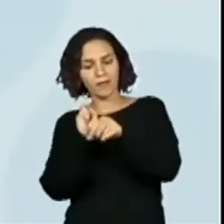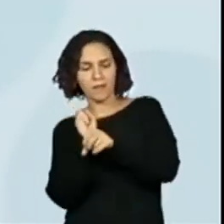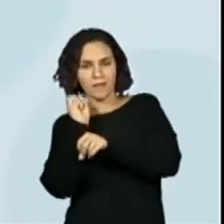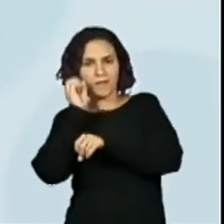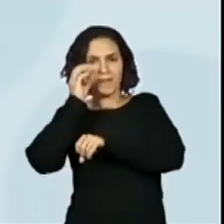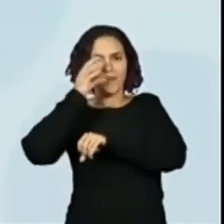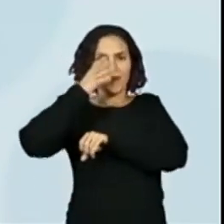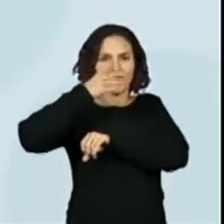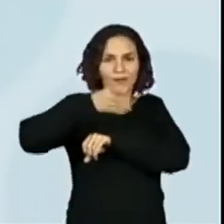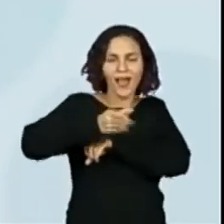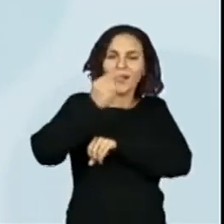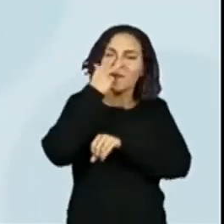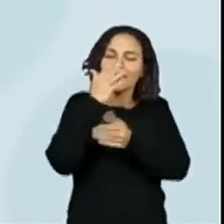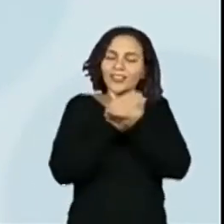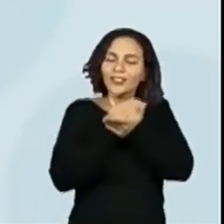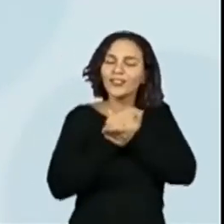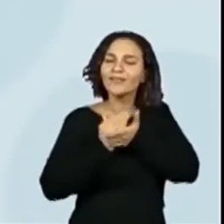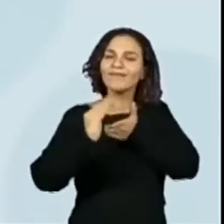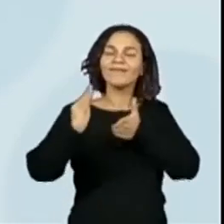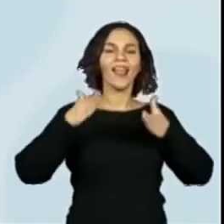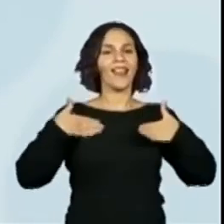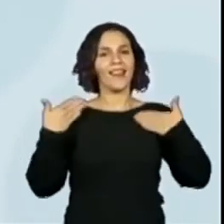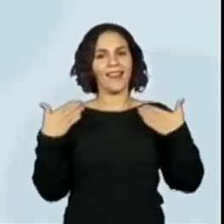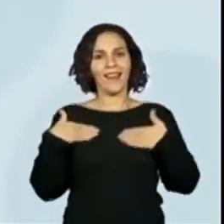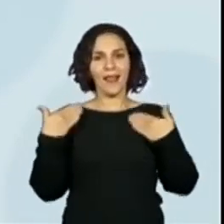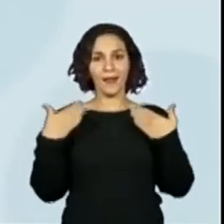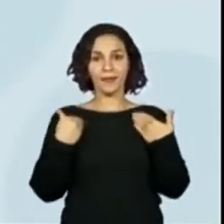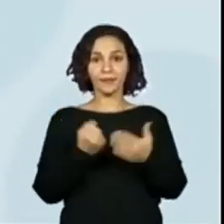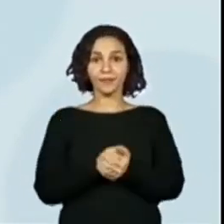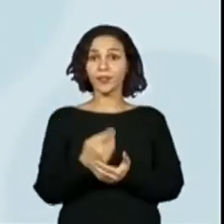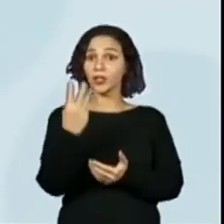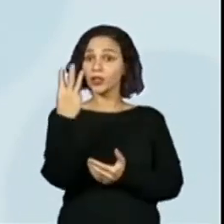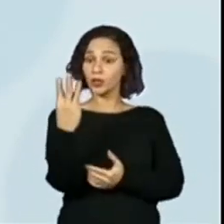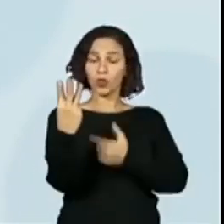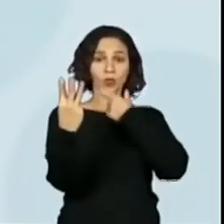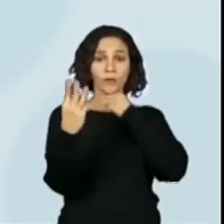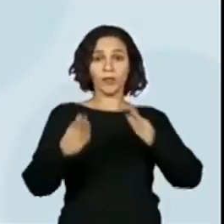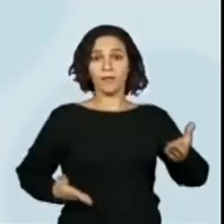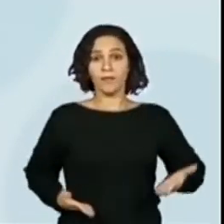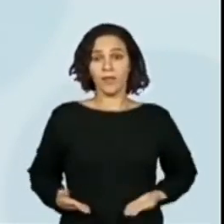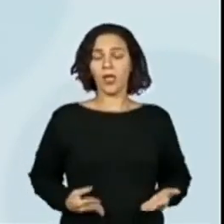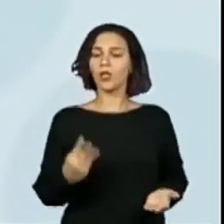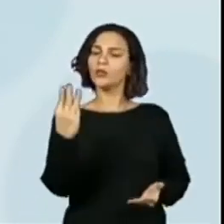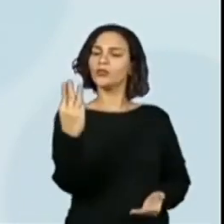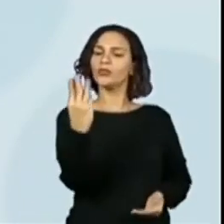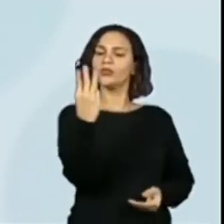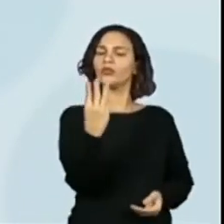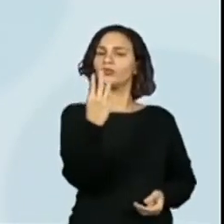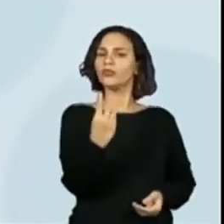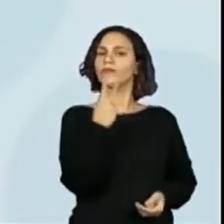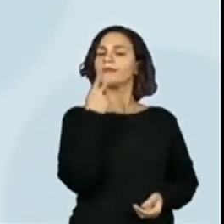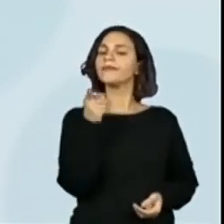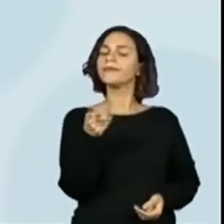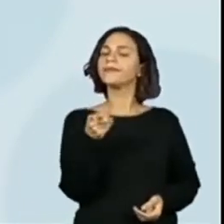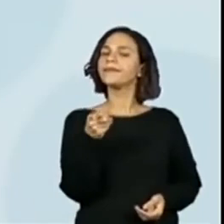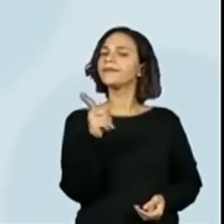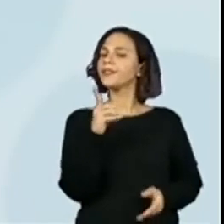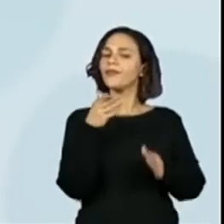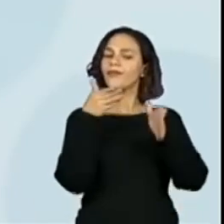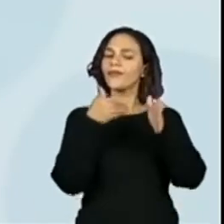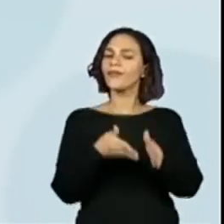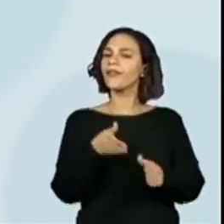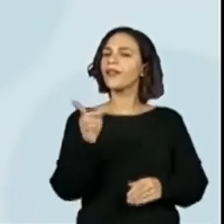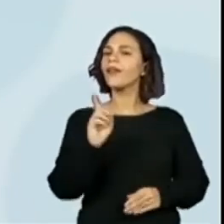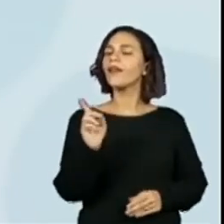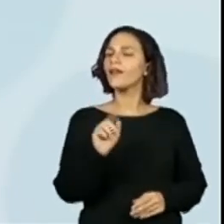o princípio do dia. Quando os três fâmulos chegaram, o moço disse-lhes: não fostes